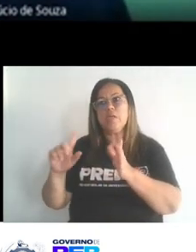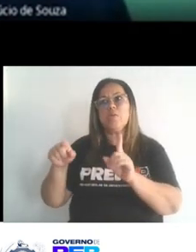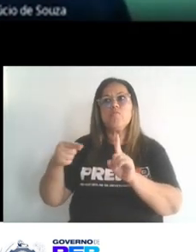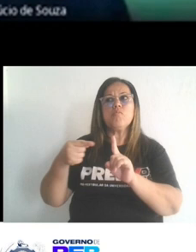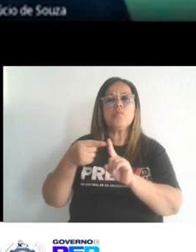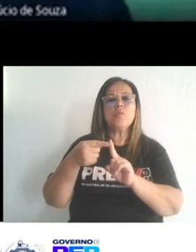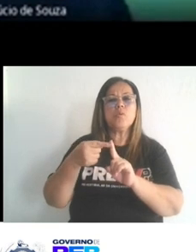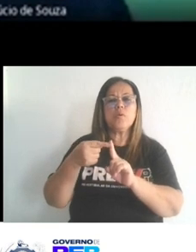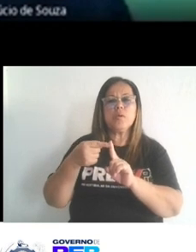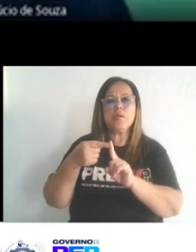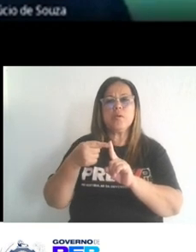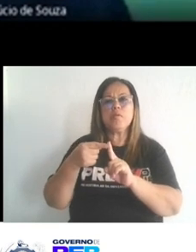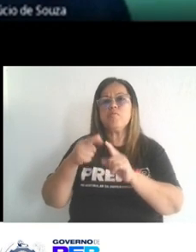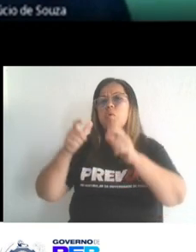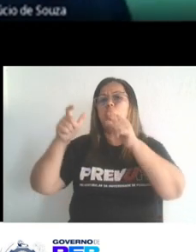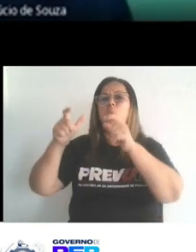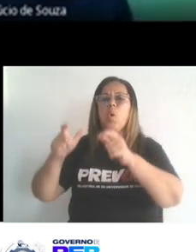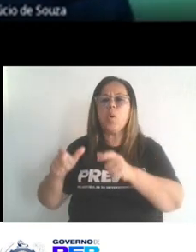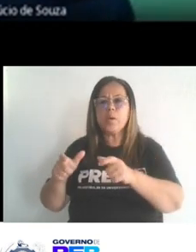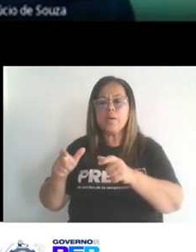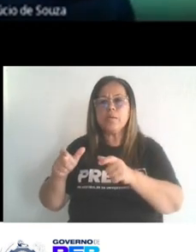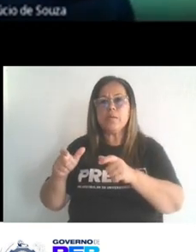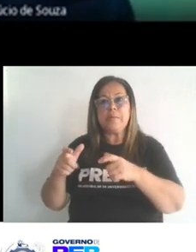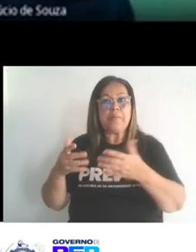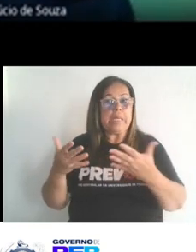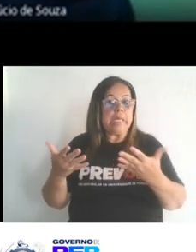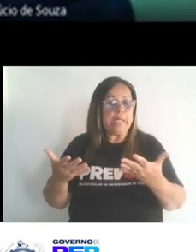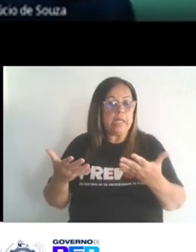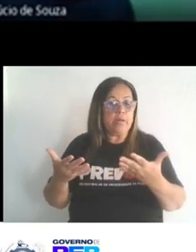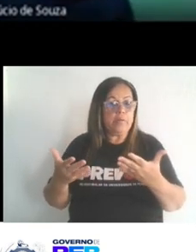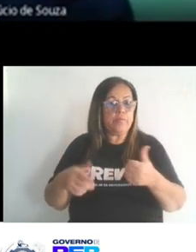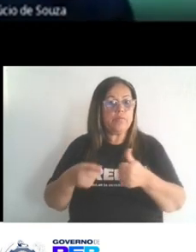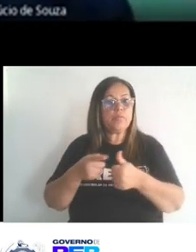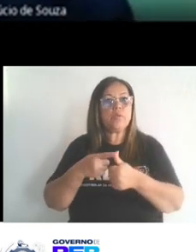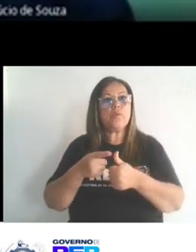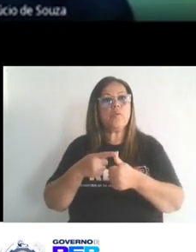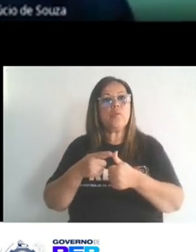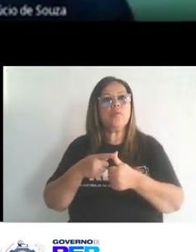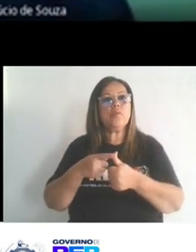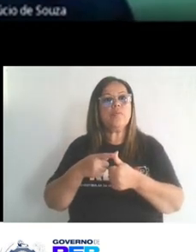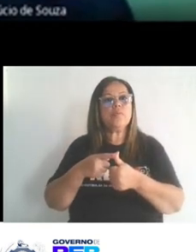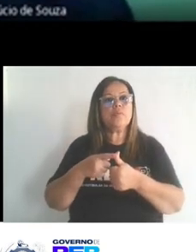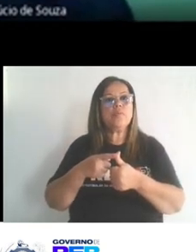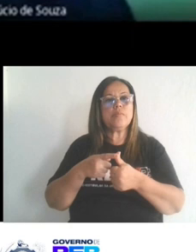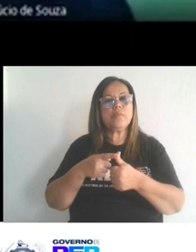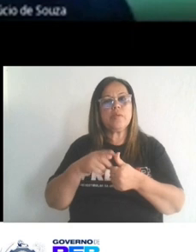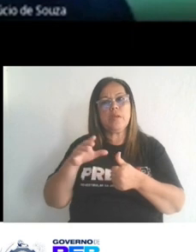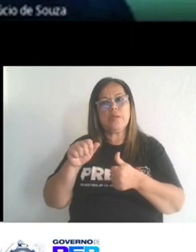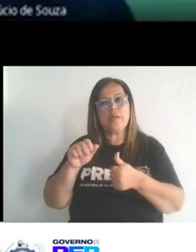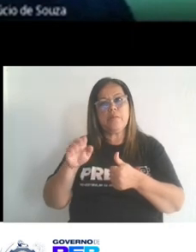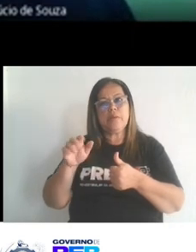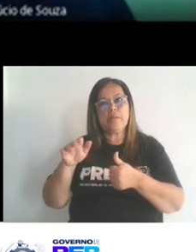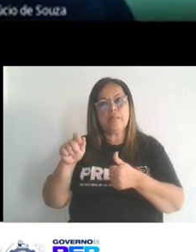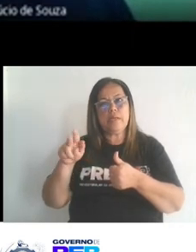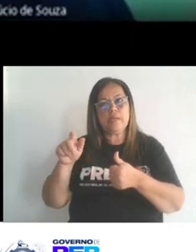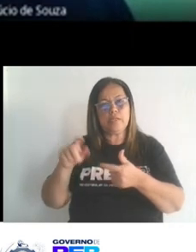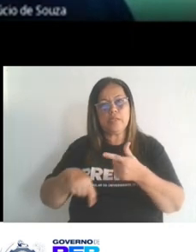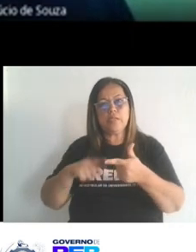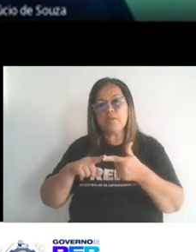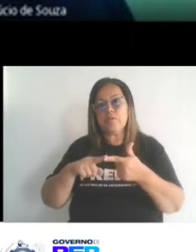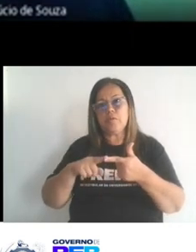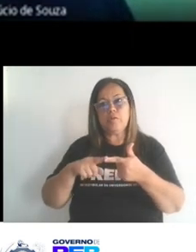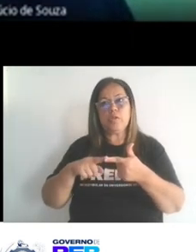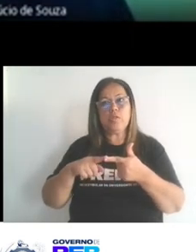com o seu local então um cabanagem dois revolução farroupilha três